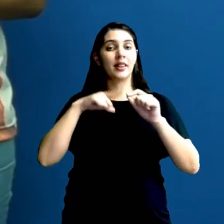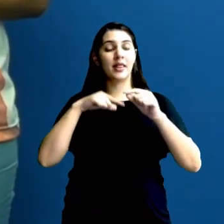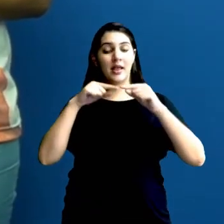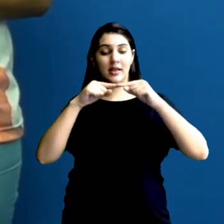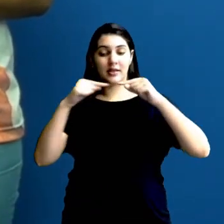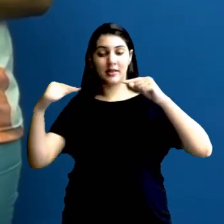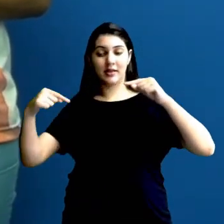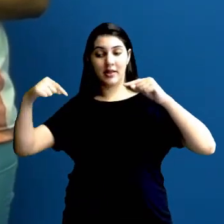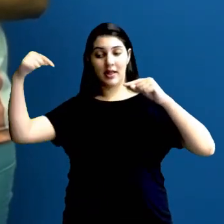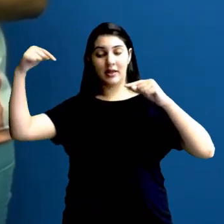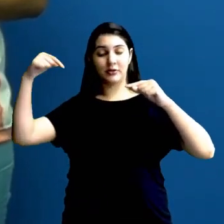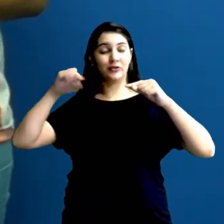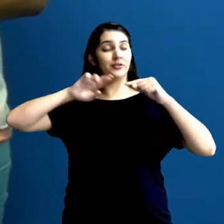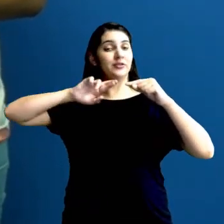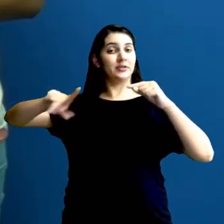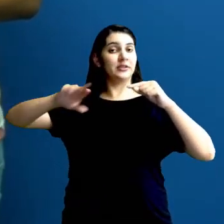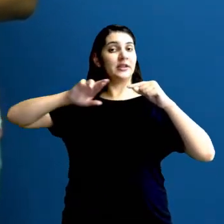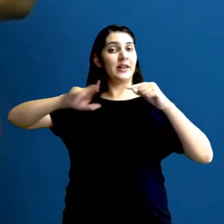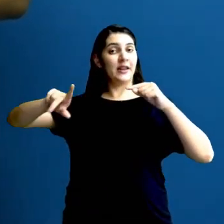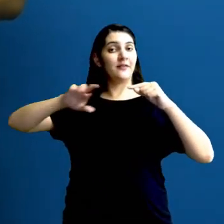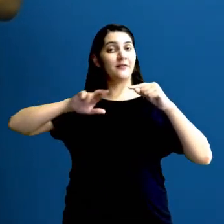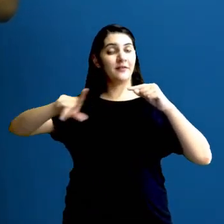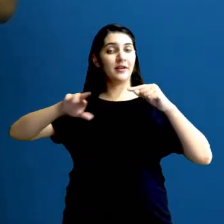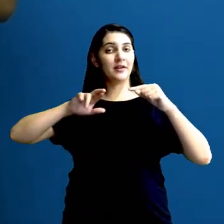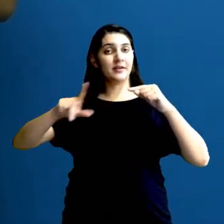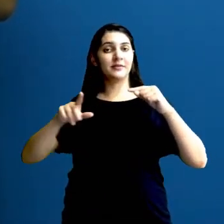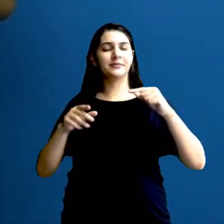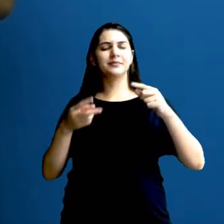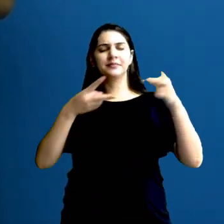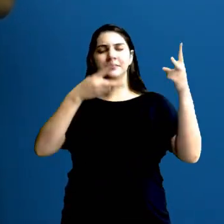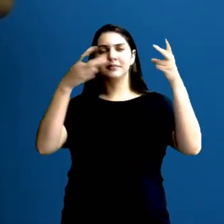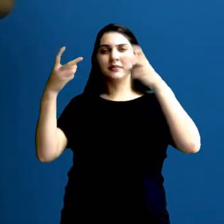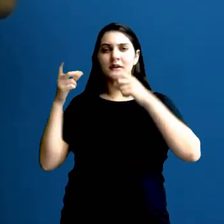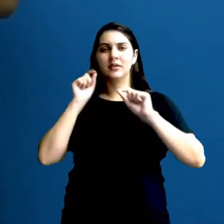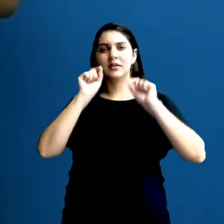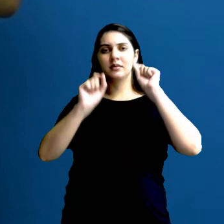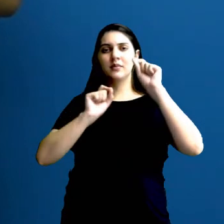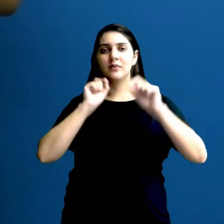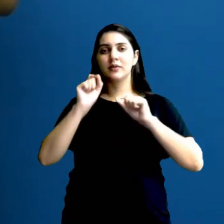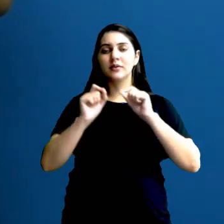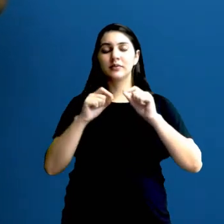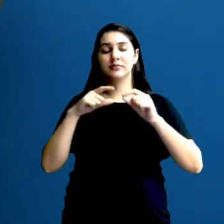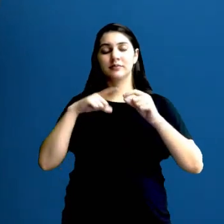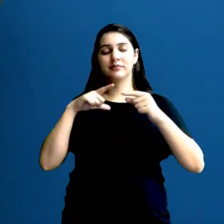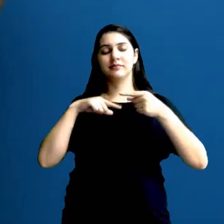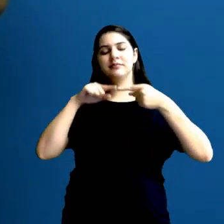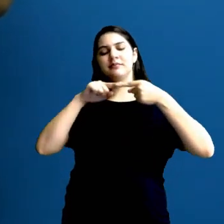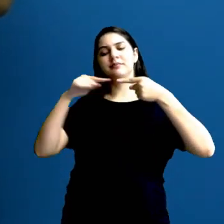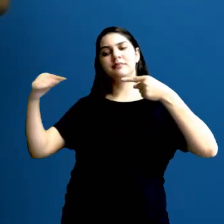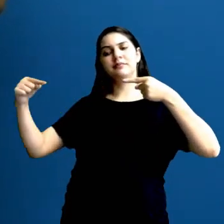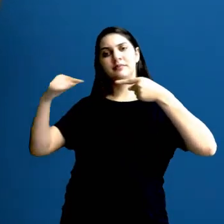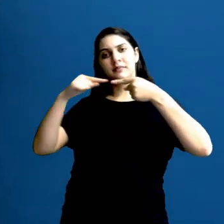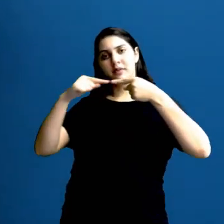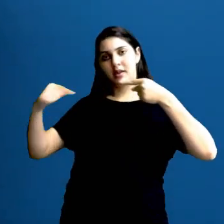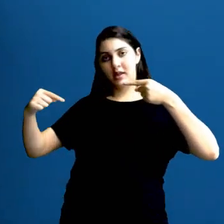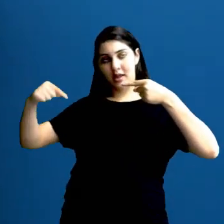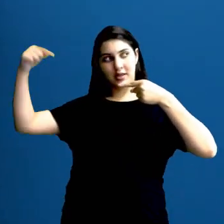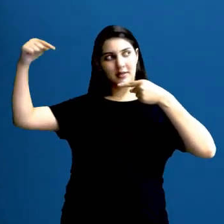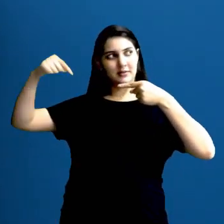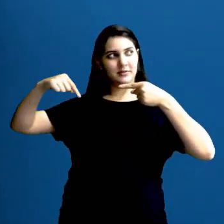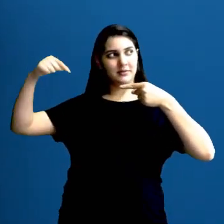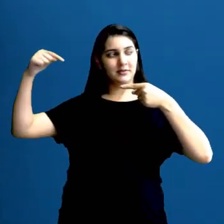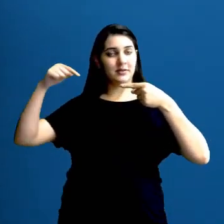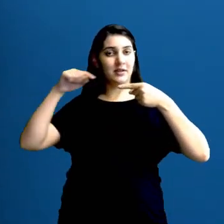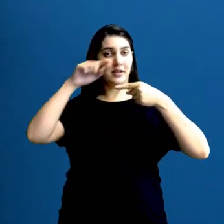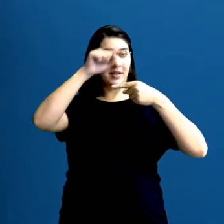lados não paralelos diferentes. Então, perceba aqui, ó, que este lado, que não é